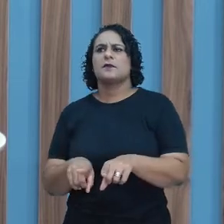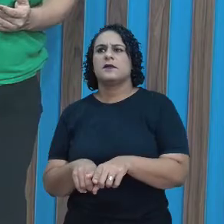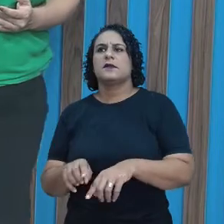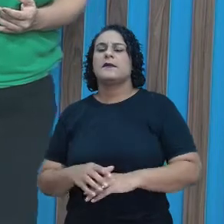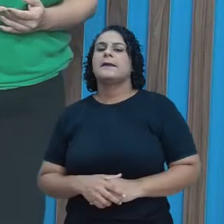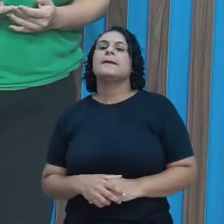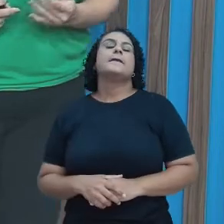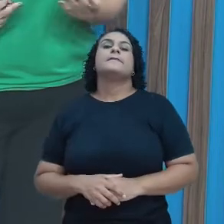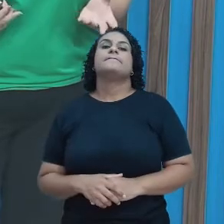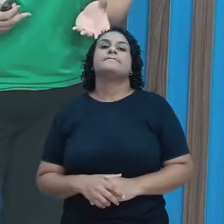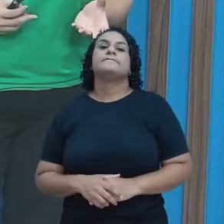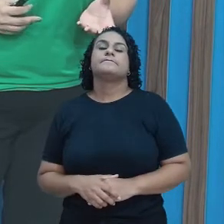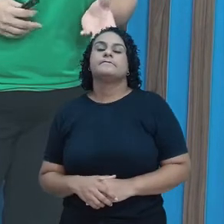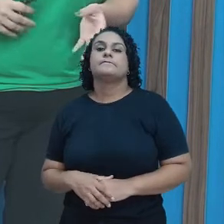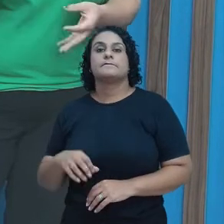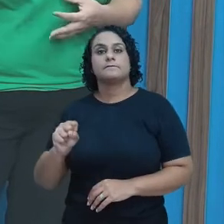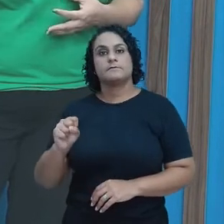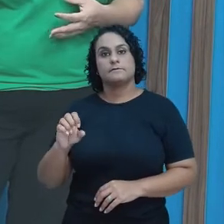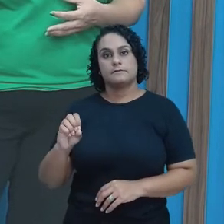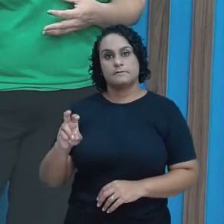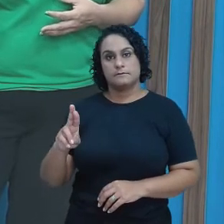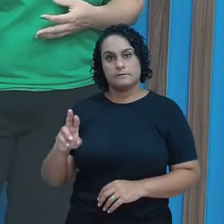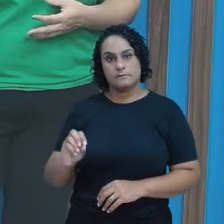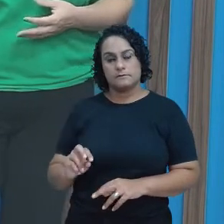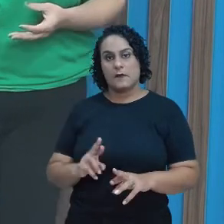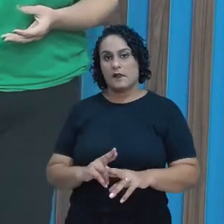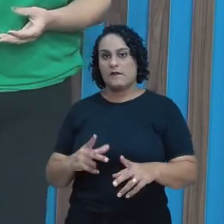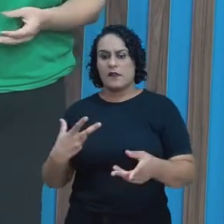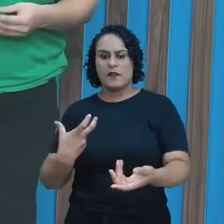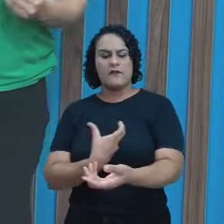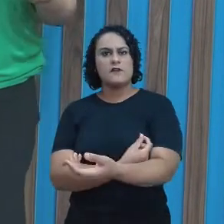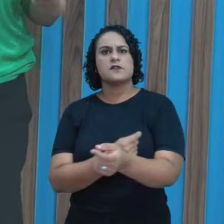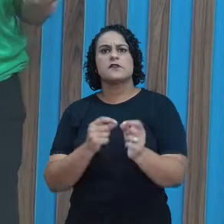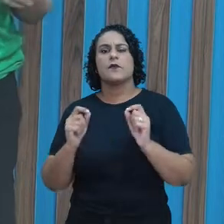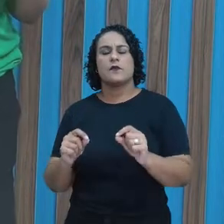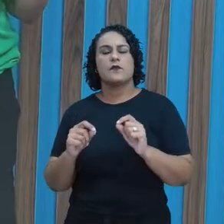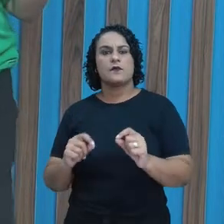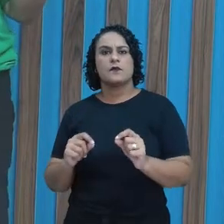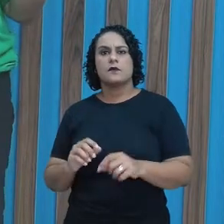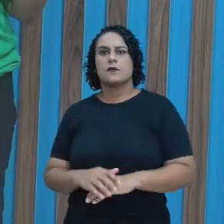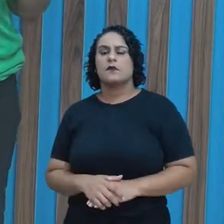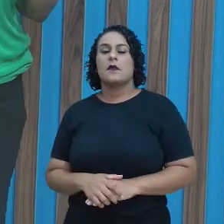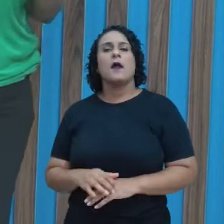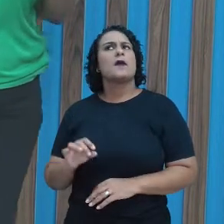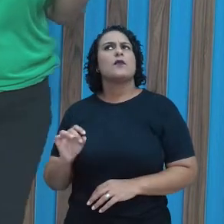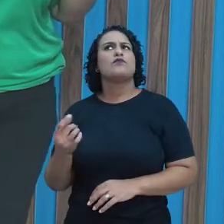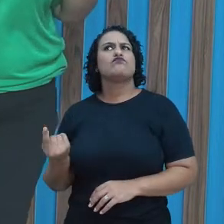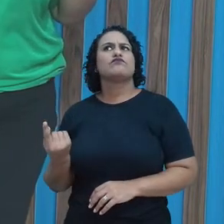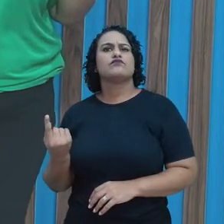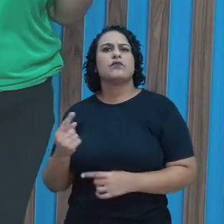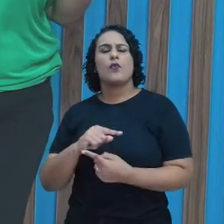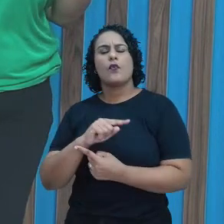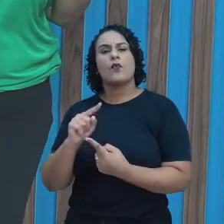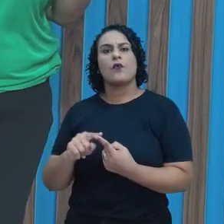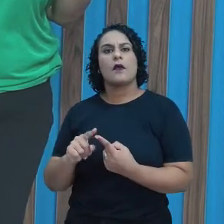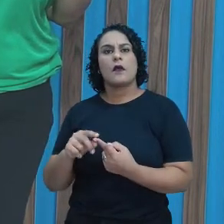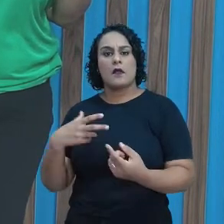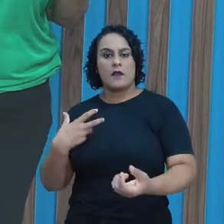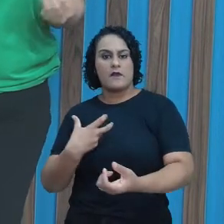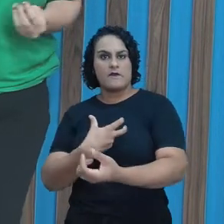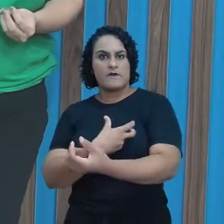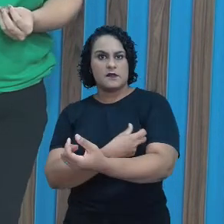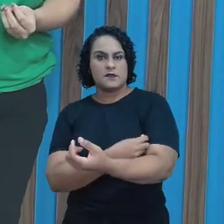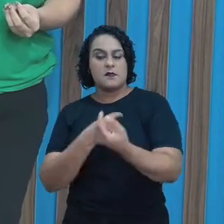verdade. Então, o soro, gente, ele vai se diferenciar da vacina apenas por uma coisa, né? A vacina, ela